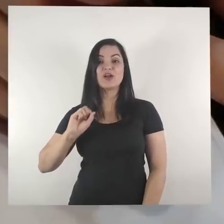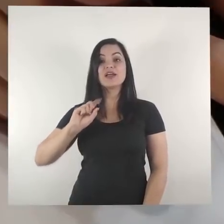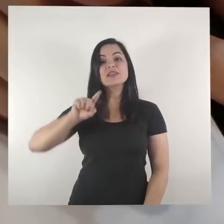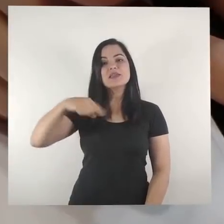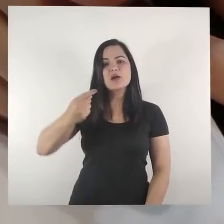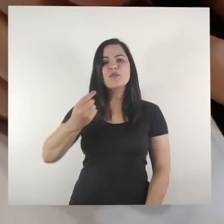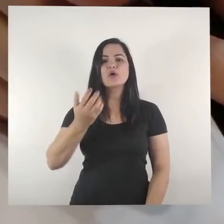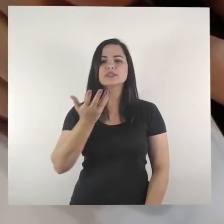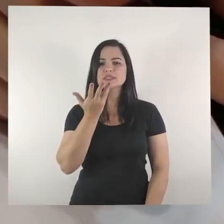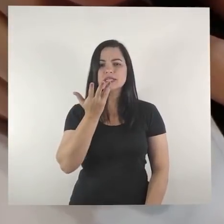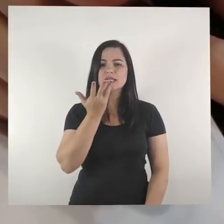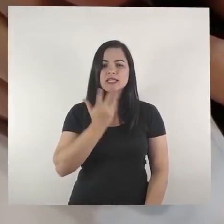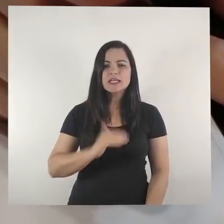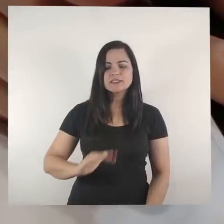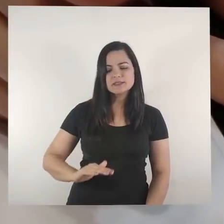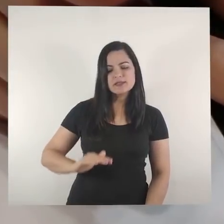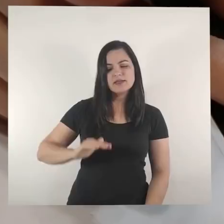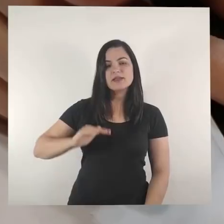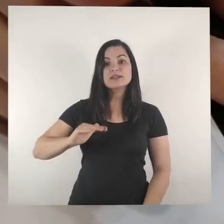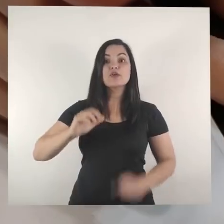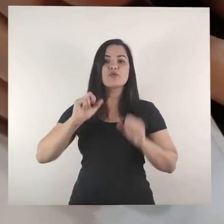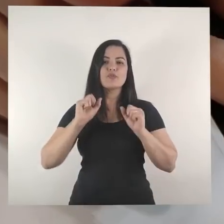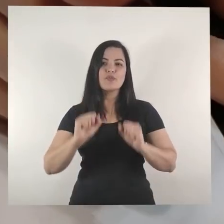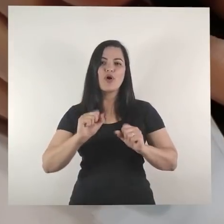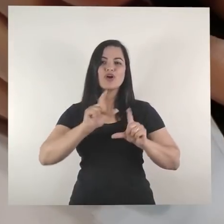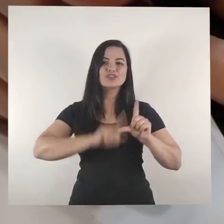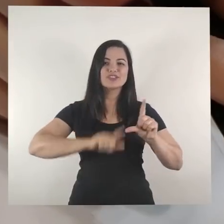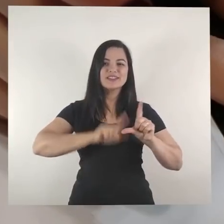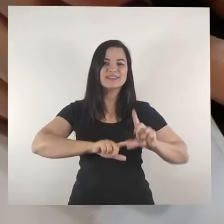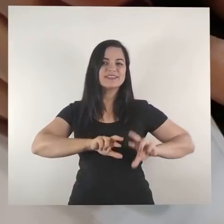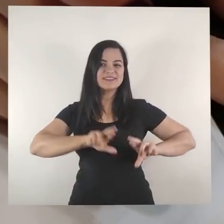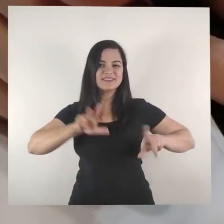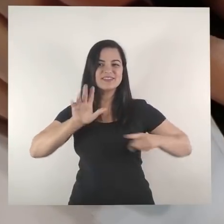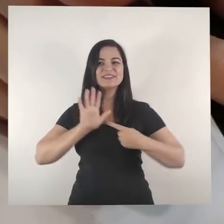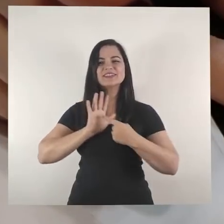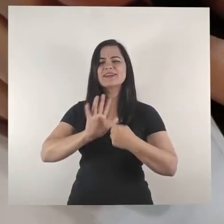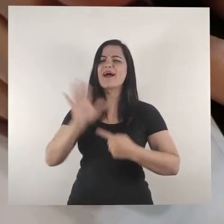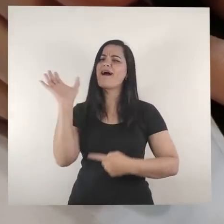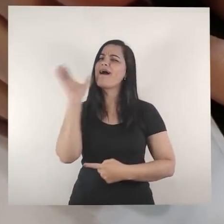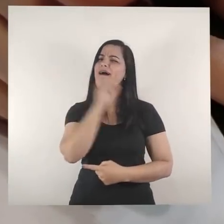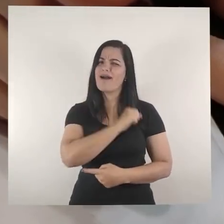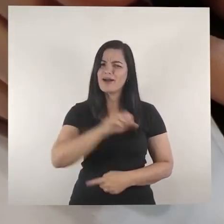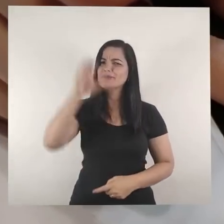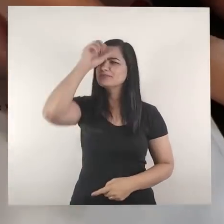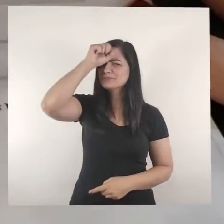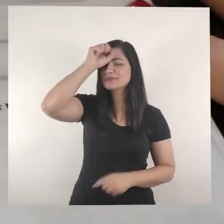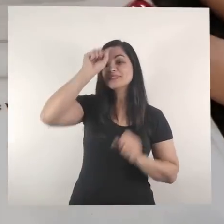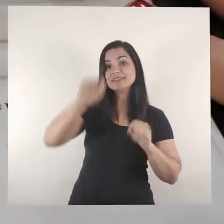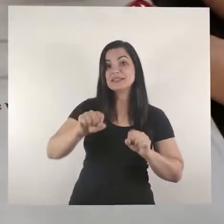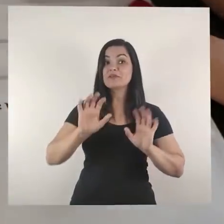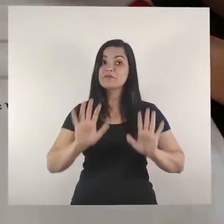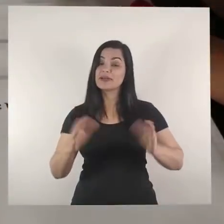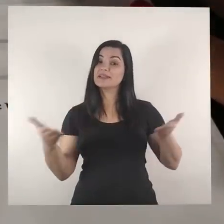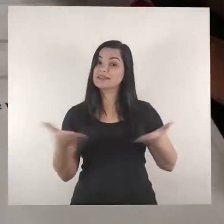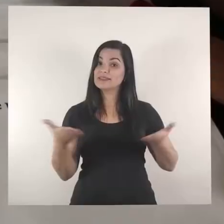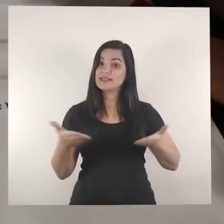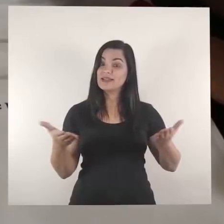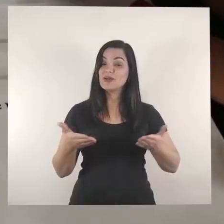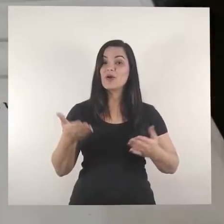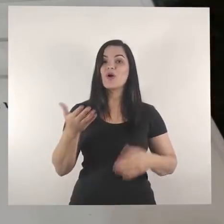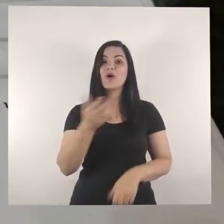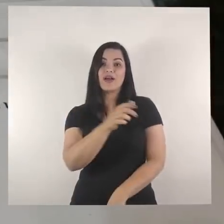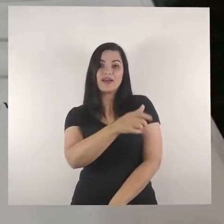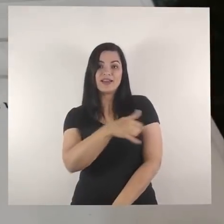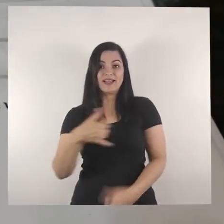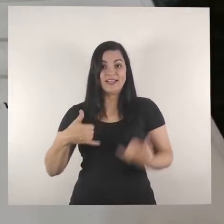mostrar os outros tipos de letra. E é muito rápido para a criança aprender. Mas nessa fase, a letra bastão é o